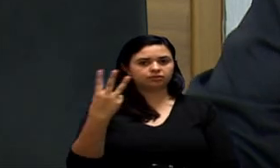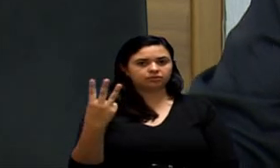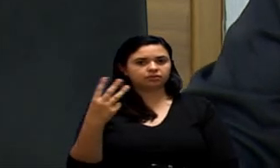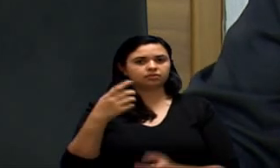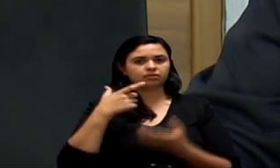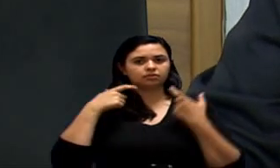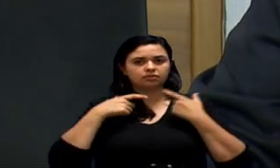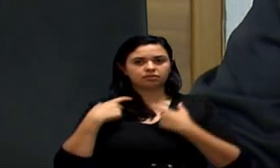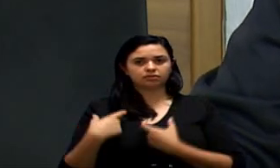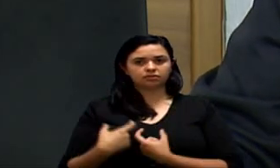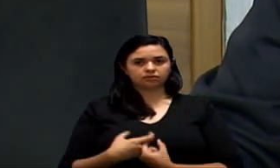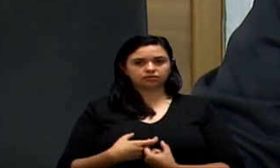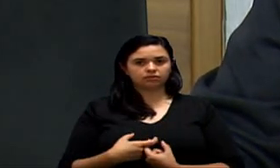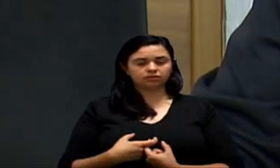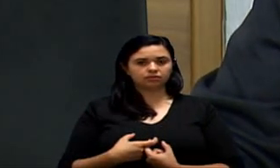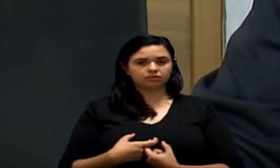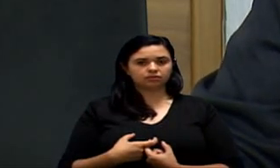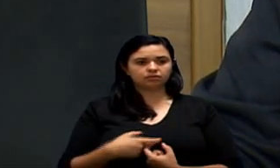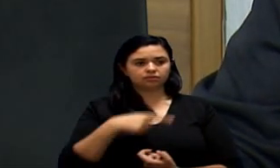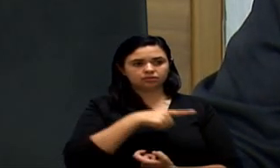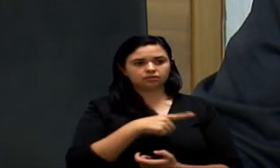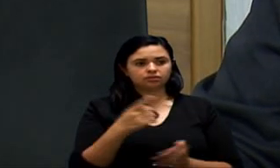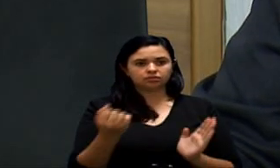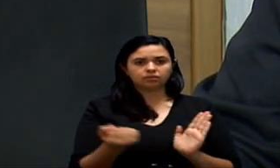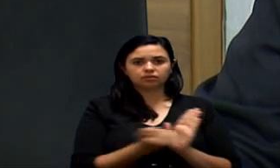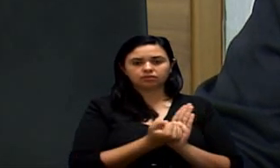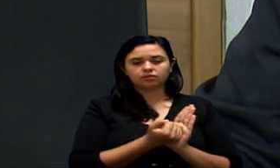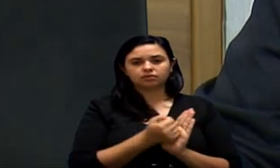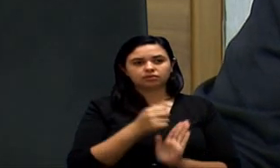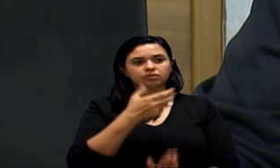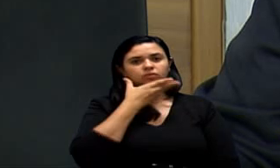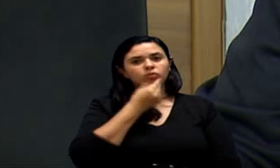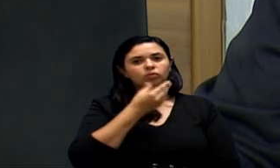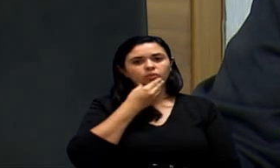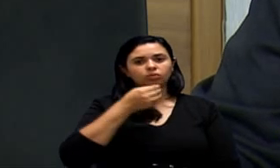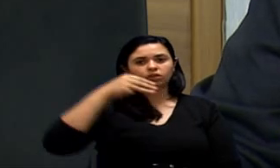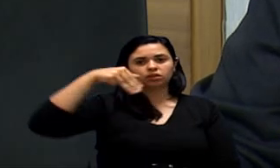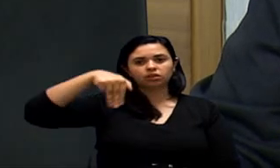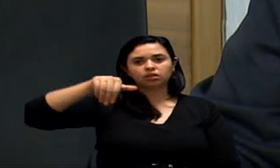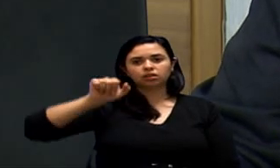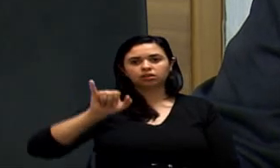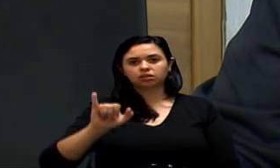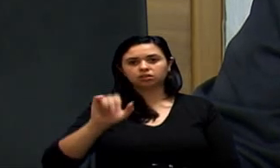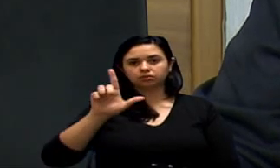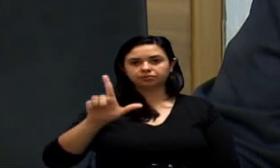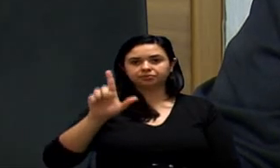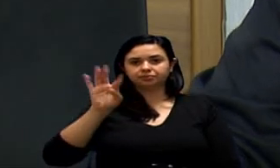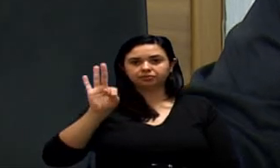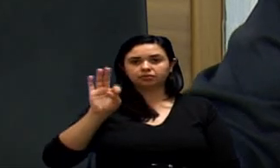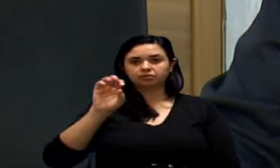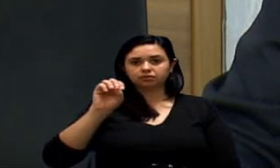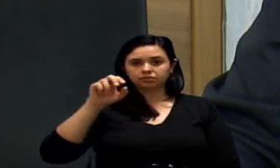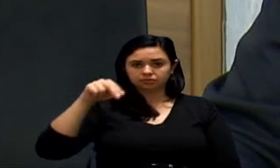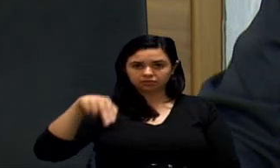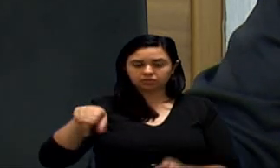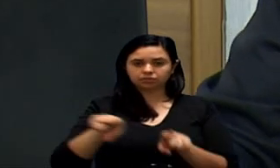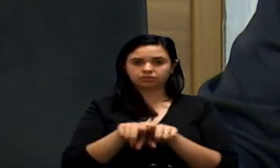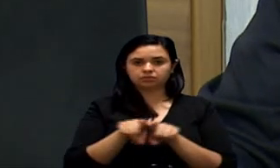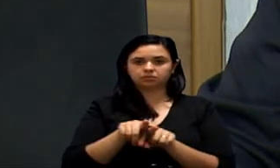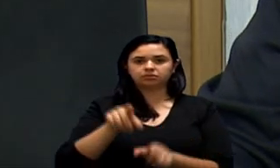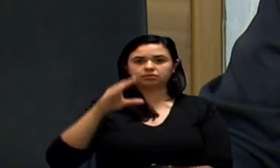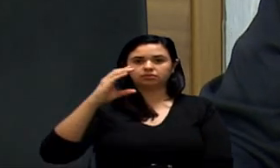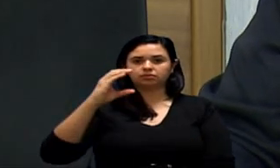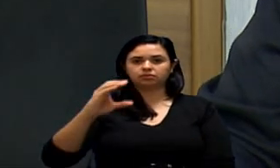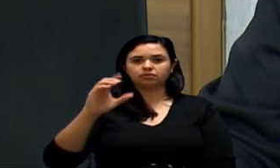medalha do mérito Newton Correia da Costa Júnior ao senhor Claudinei